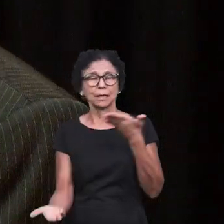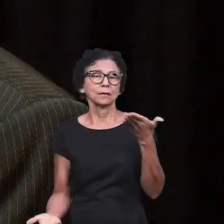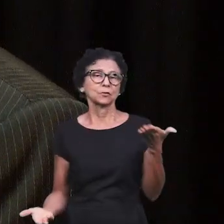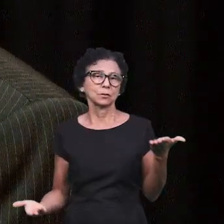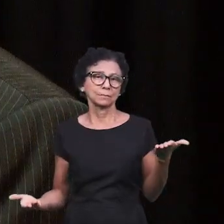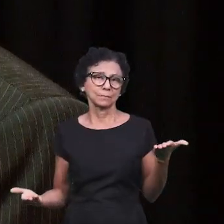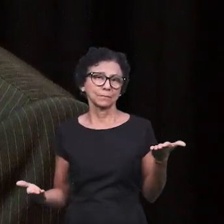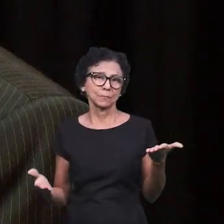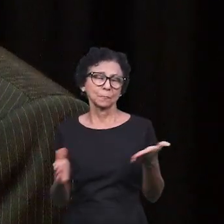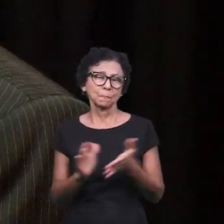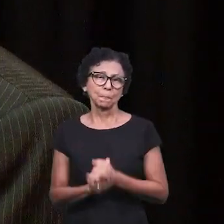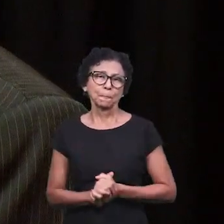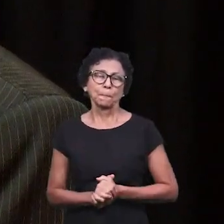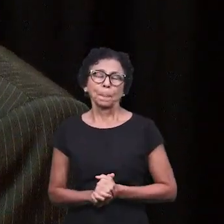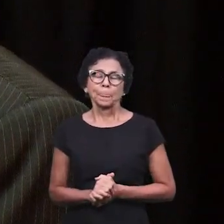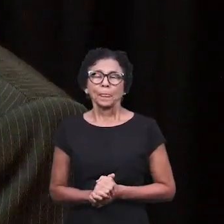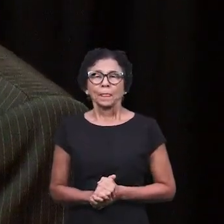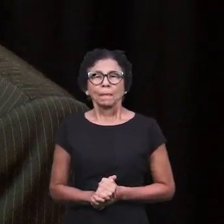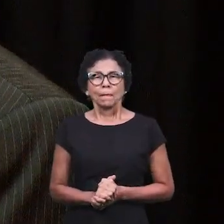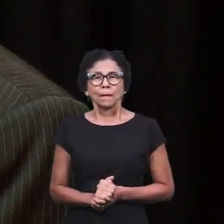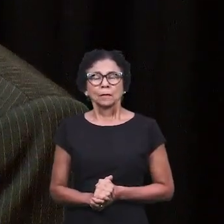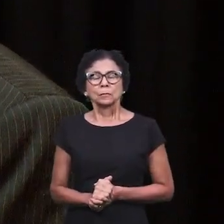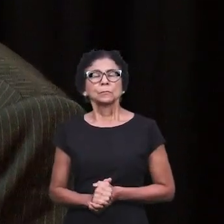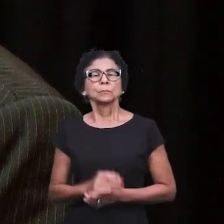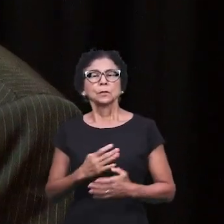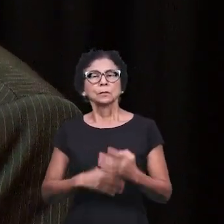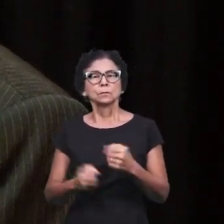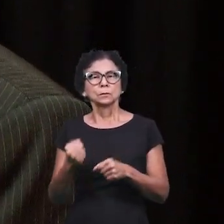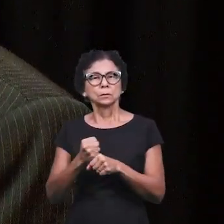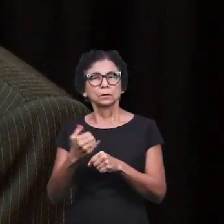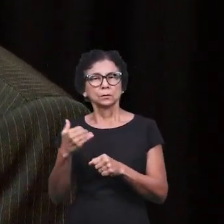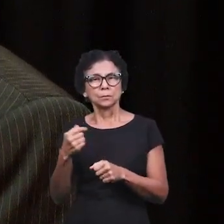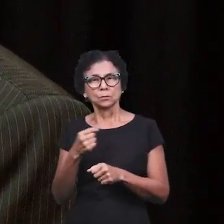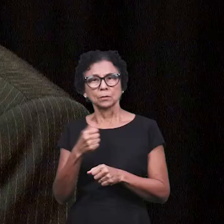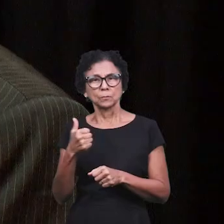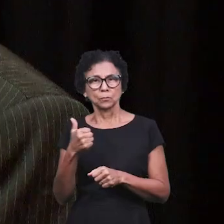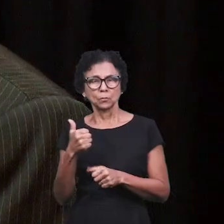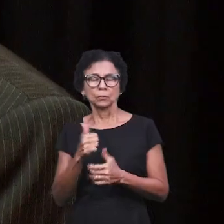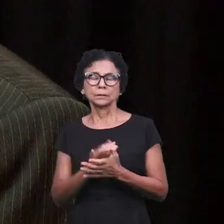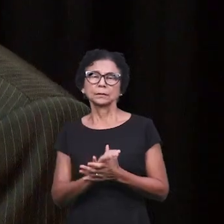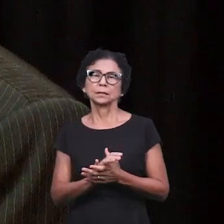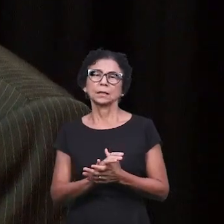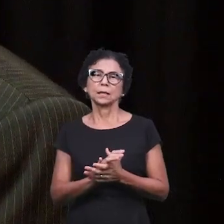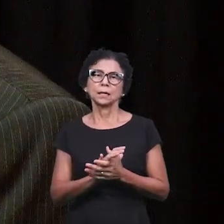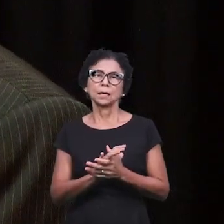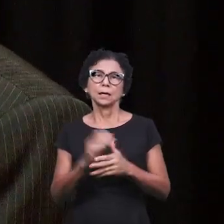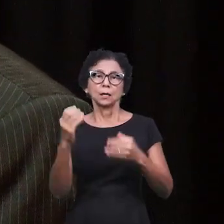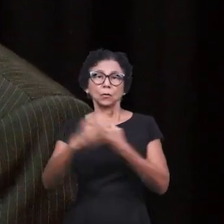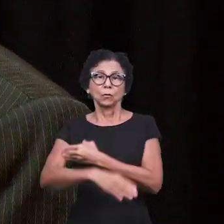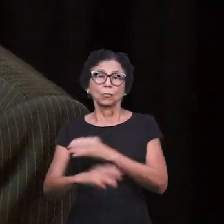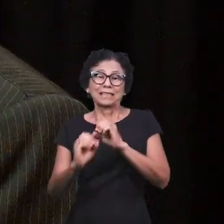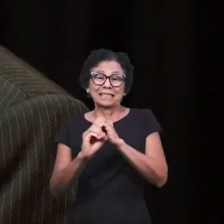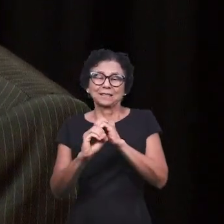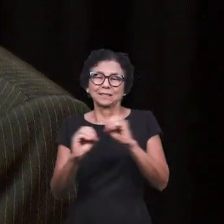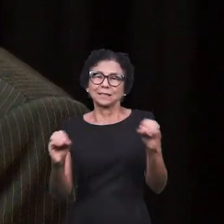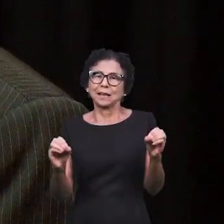concurso. Uhum. Então, assim, não havia um edital na praça, mas haviam várias perspectivas de concursos